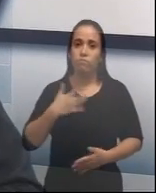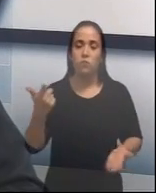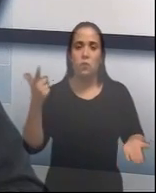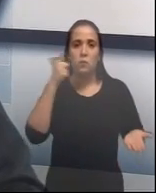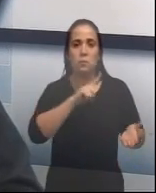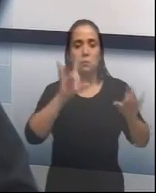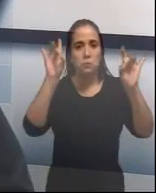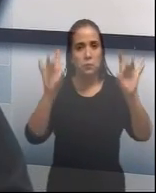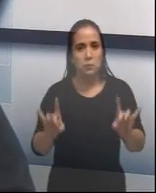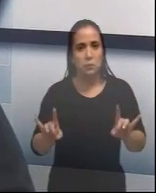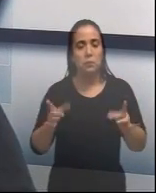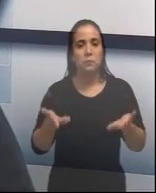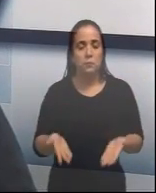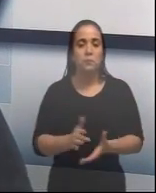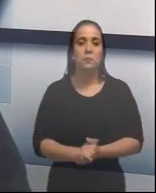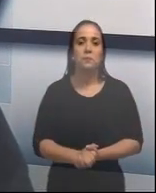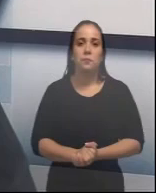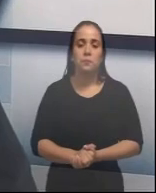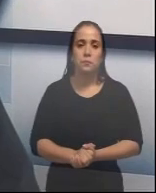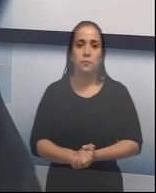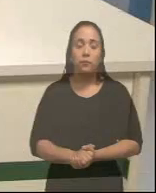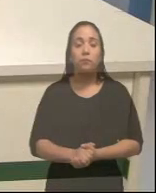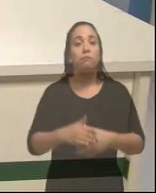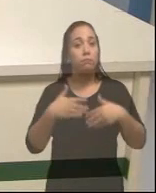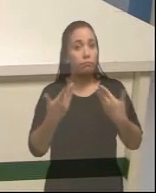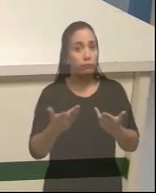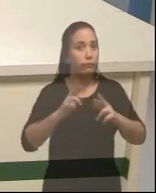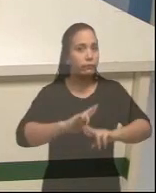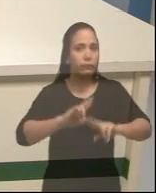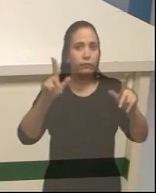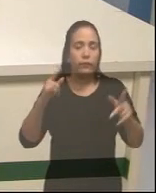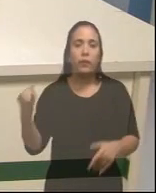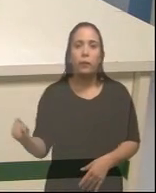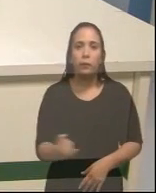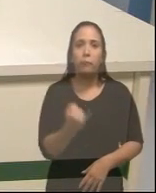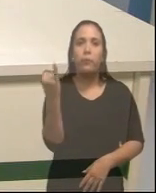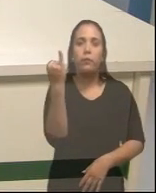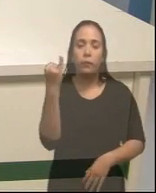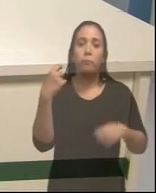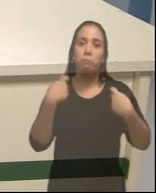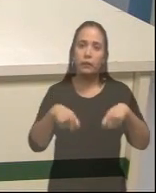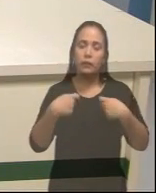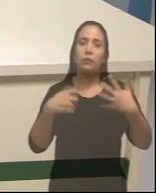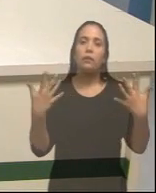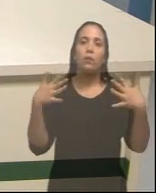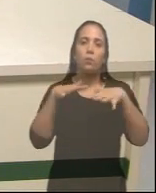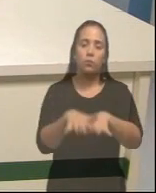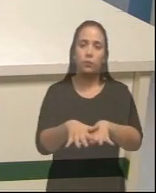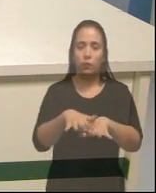conquista do programa Pela Ordem. Muito E feliz mesmo. é uma inovação muito importante. É importante, né? eu acho que a inclusão